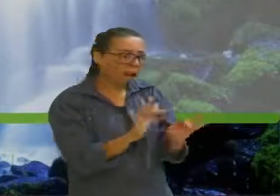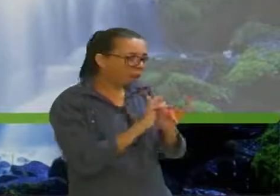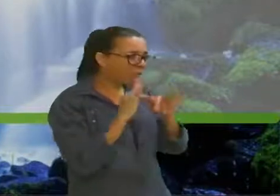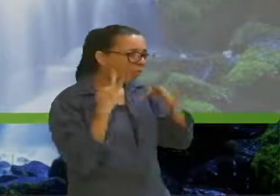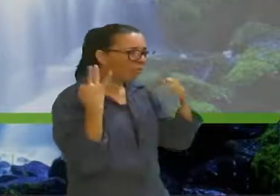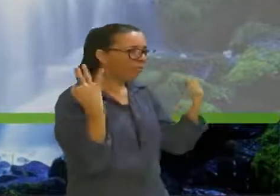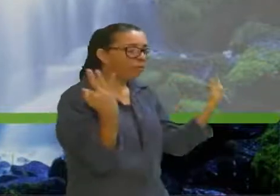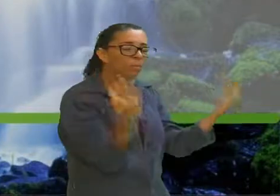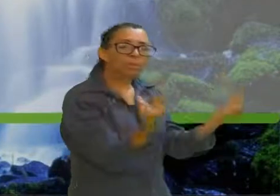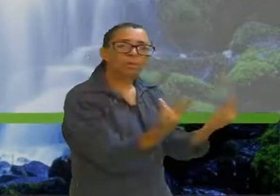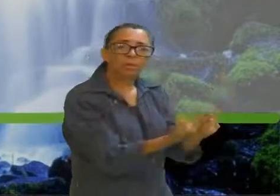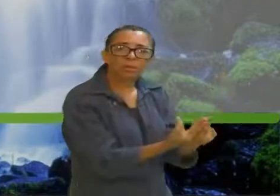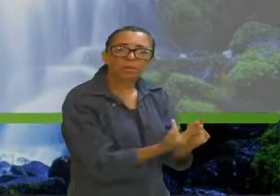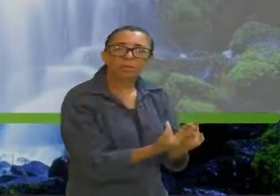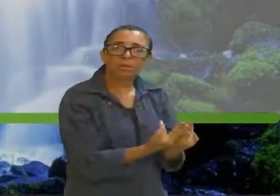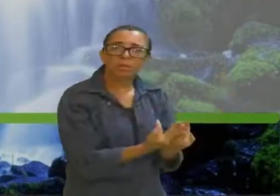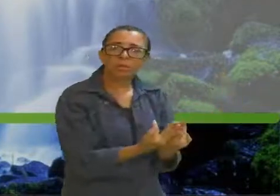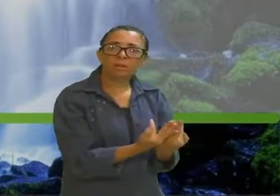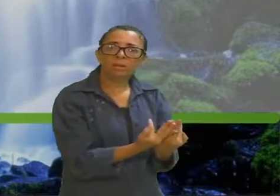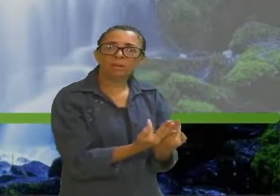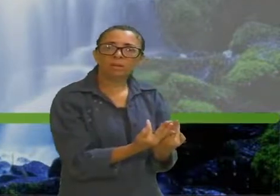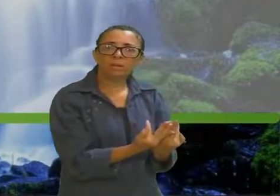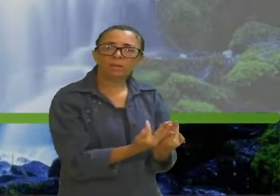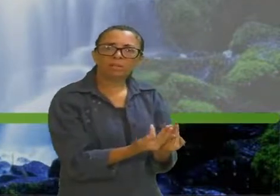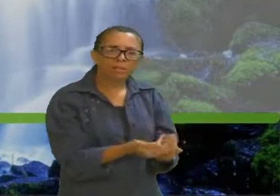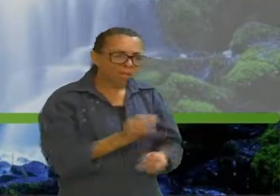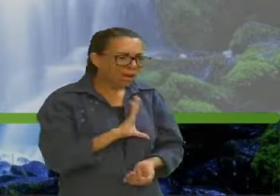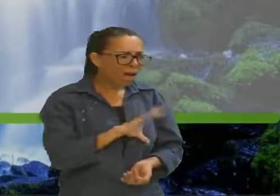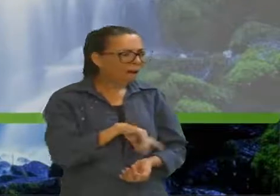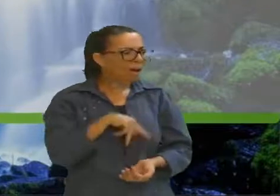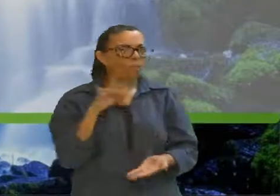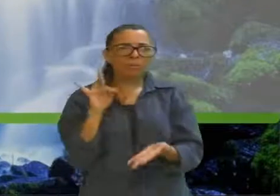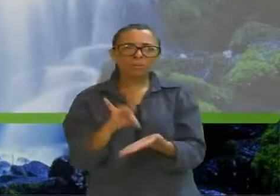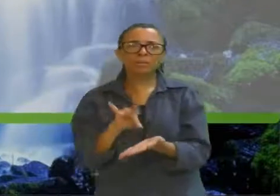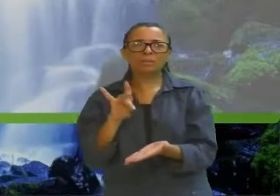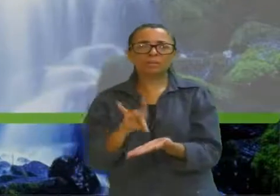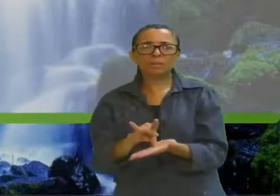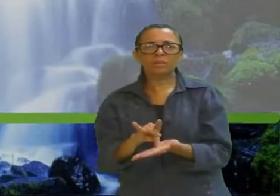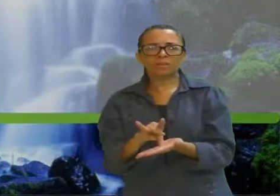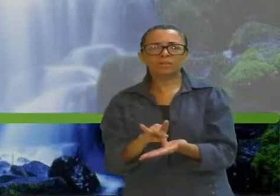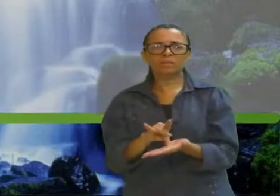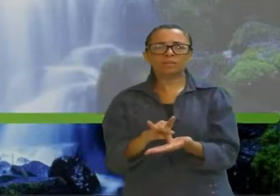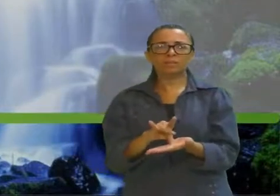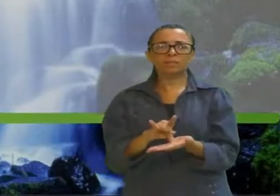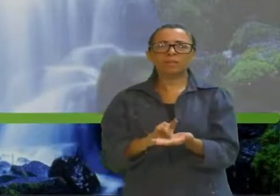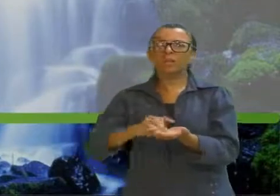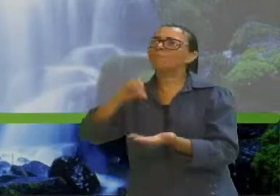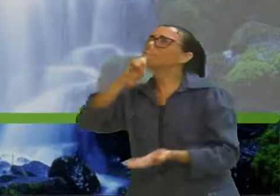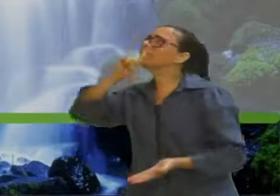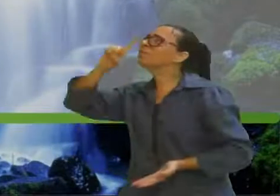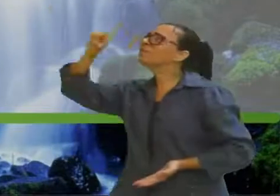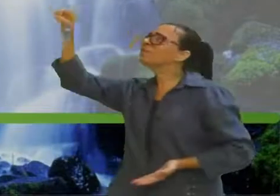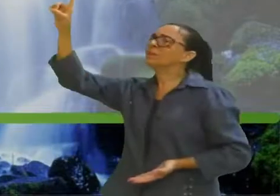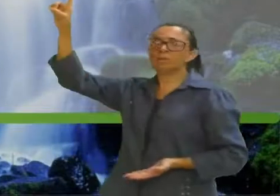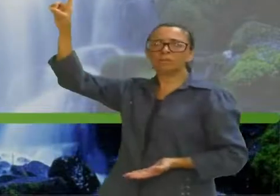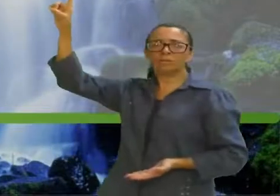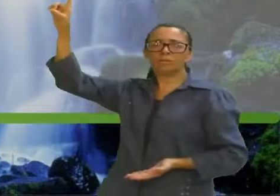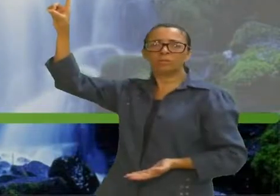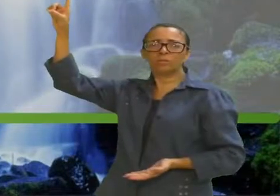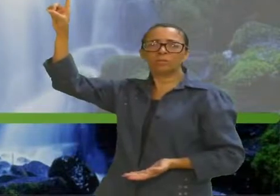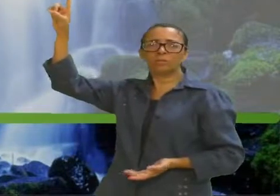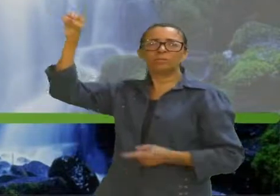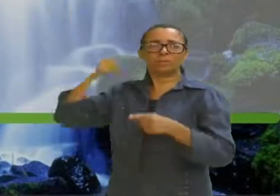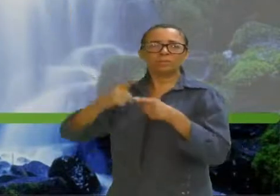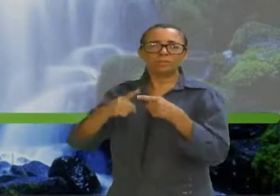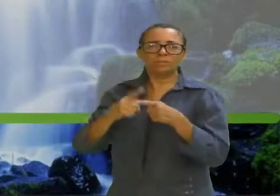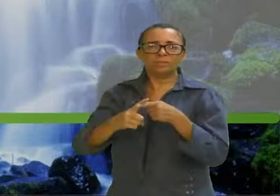em abundância. Então nós precisamos estar em Cristo para realizarmos a vontade do Pai.